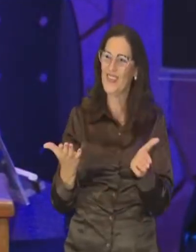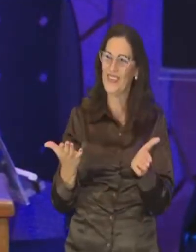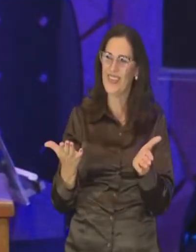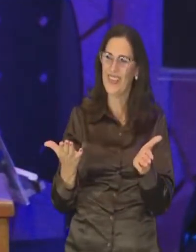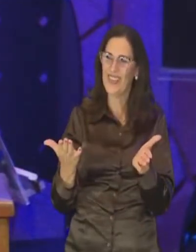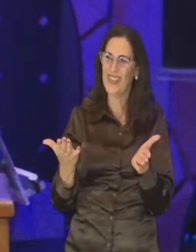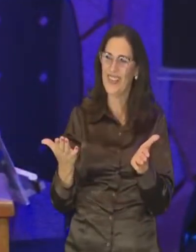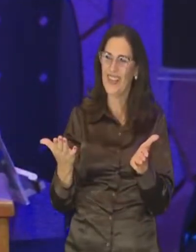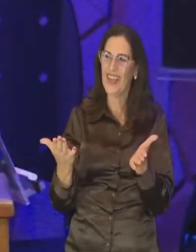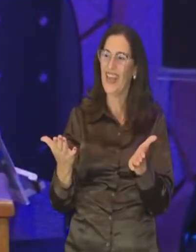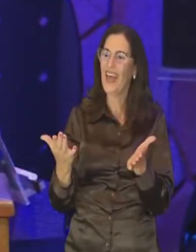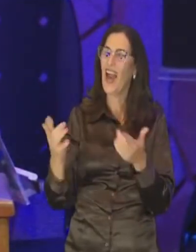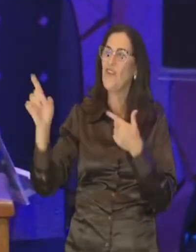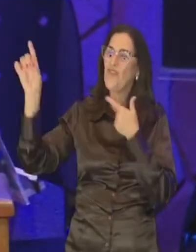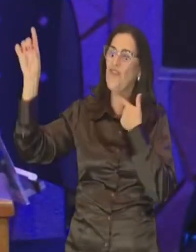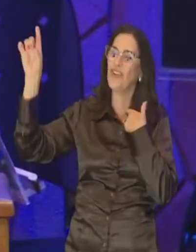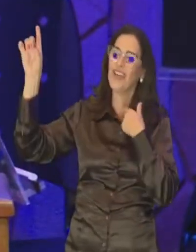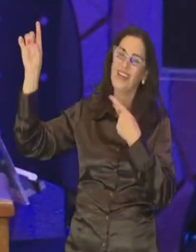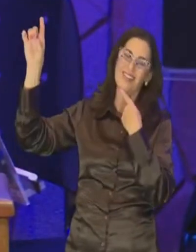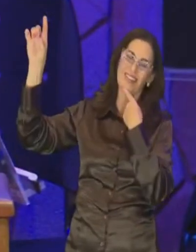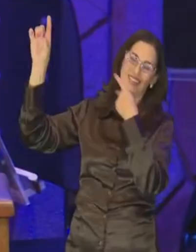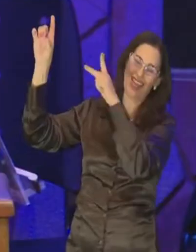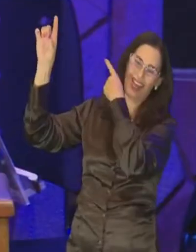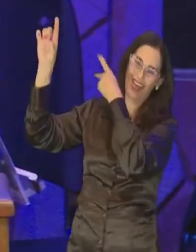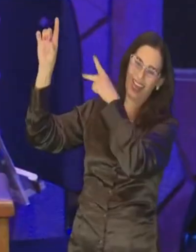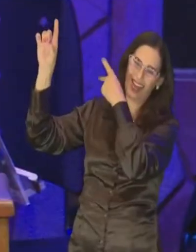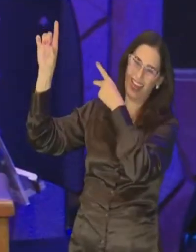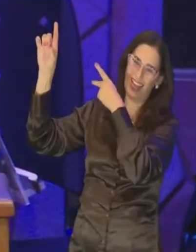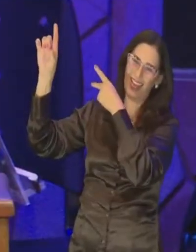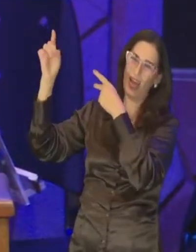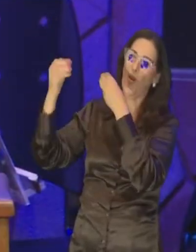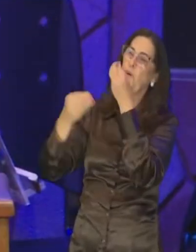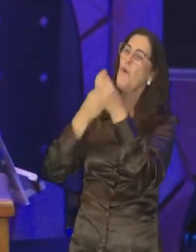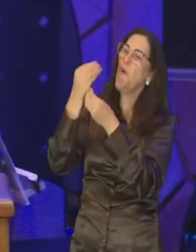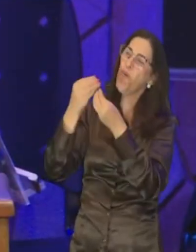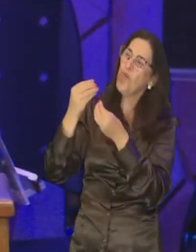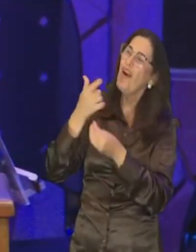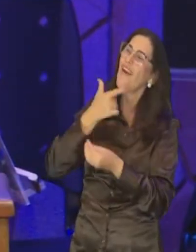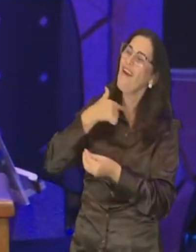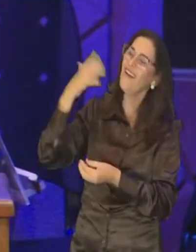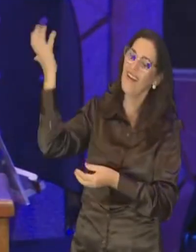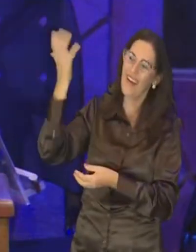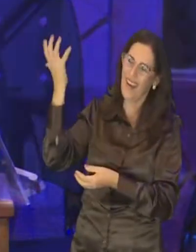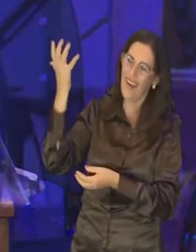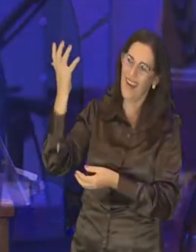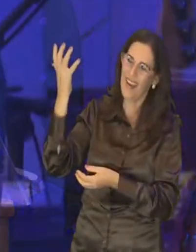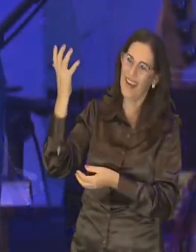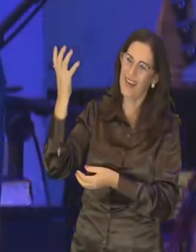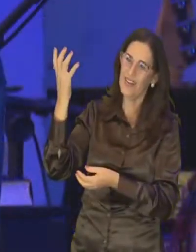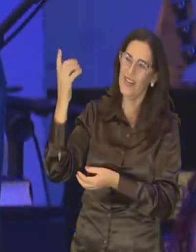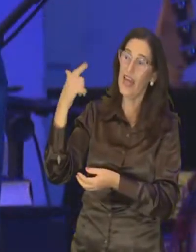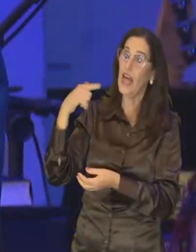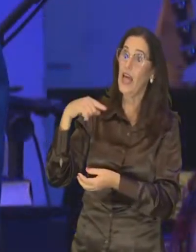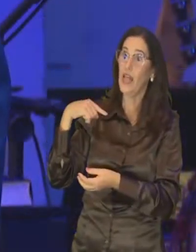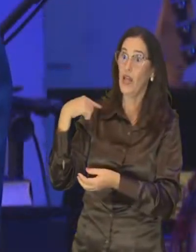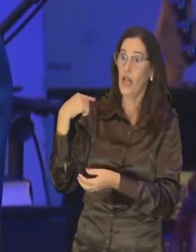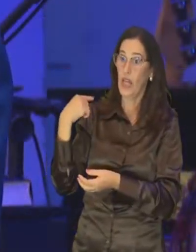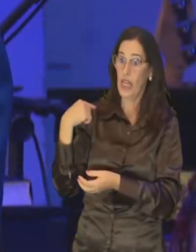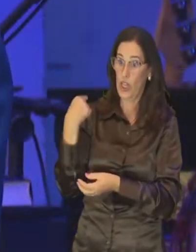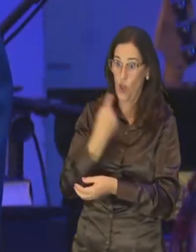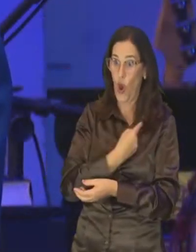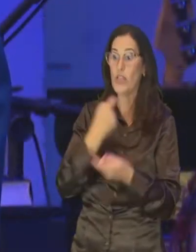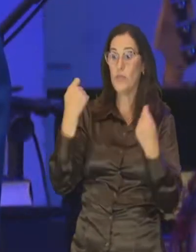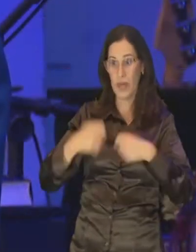faz como Ele quer, Ele faz do jeito dEle, do jeito que a gente precisa receber.